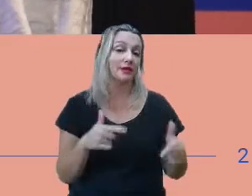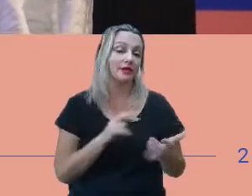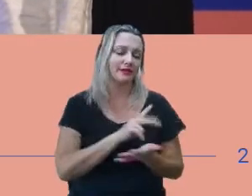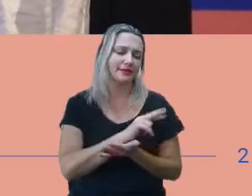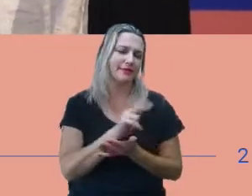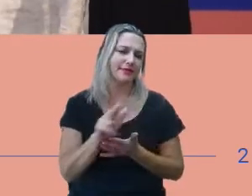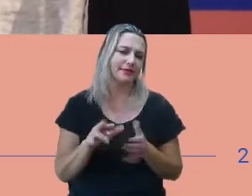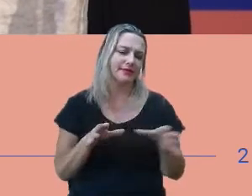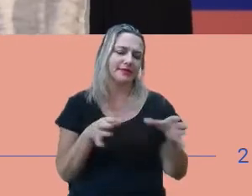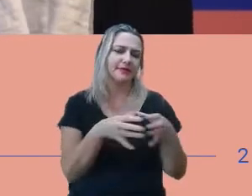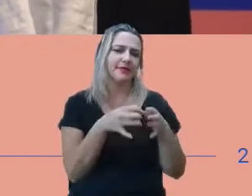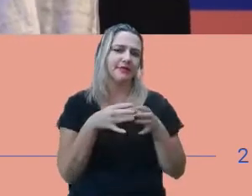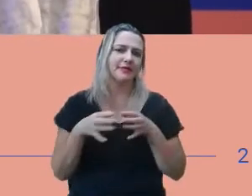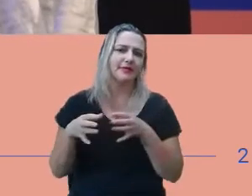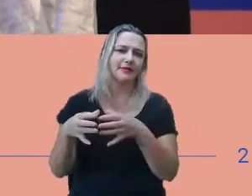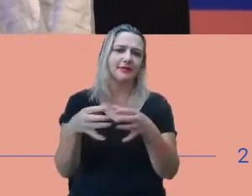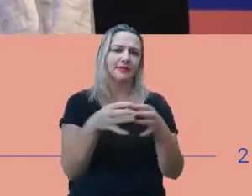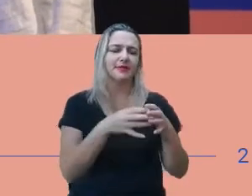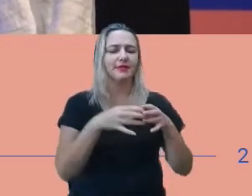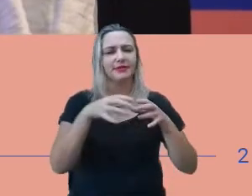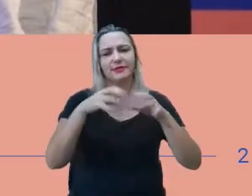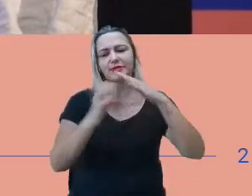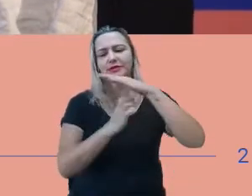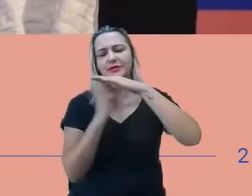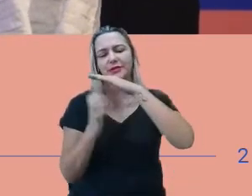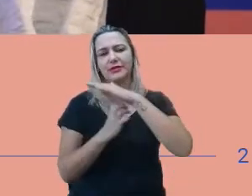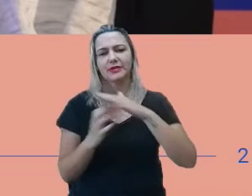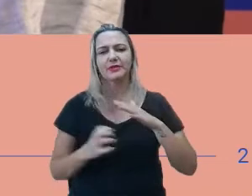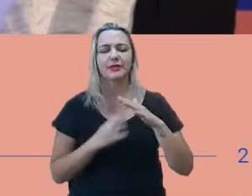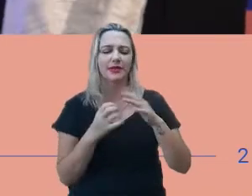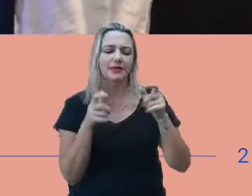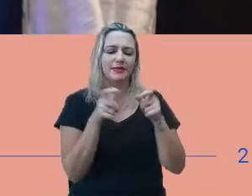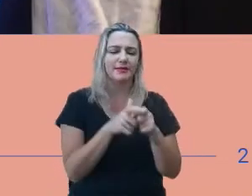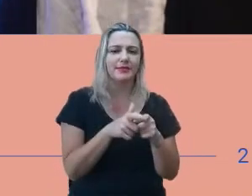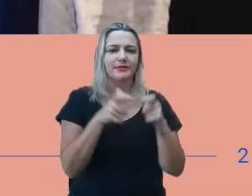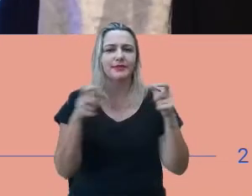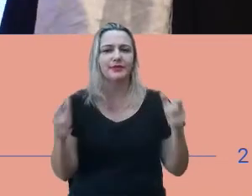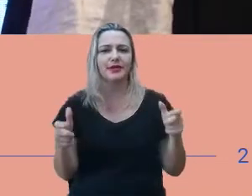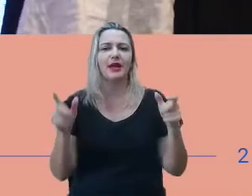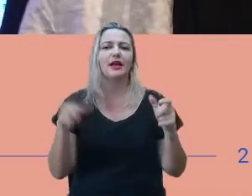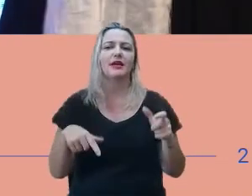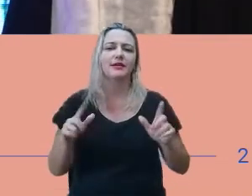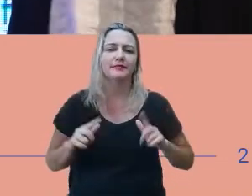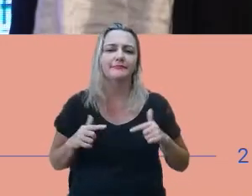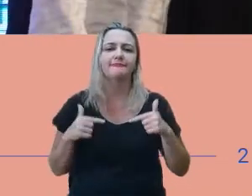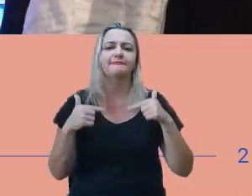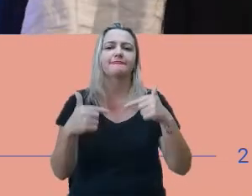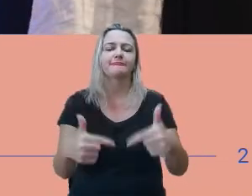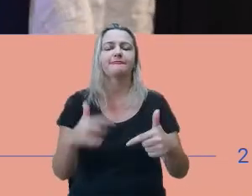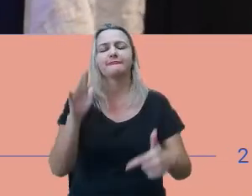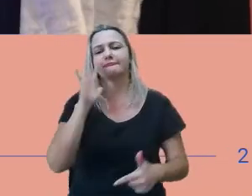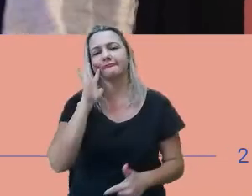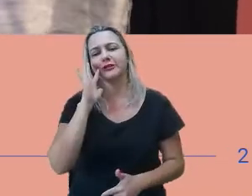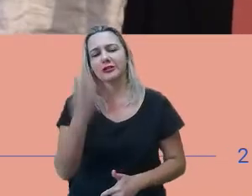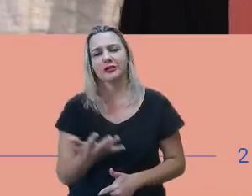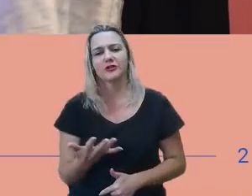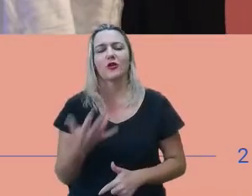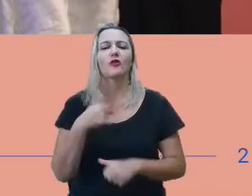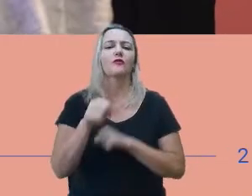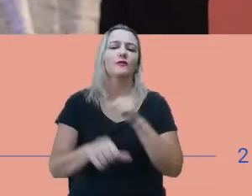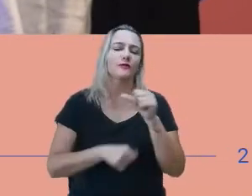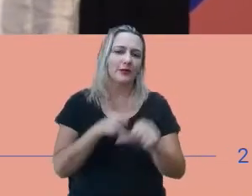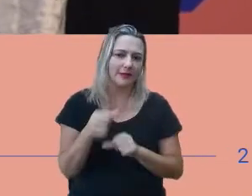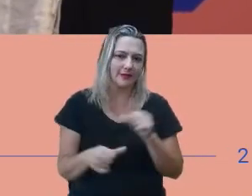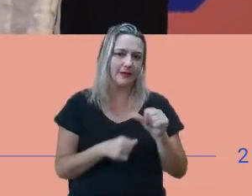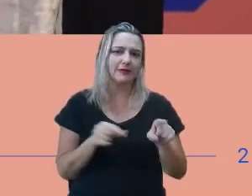de empresa trazendo as pequenas e médias empresas como um ator transformador de solução de trazer de